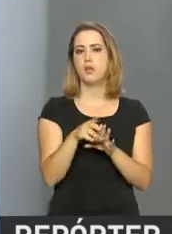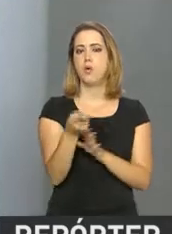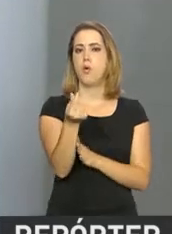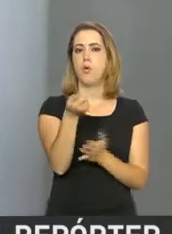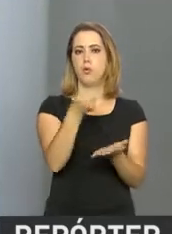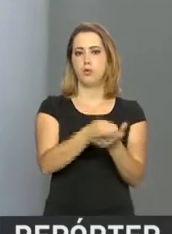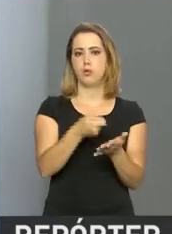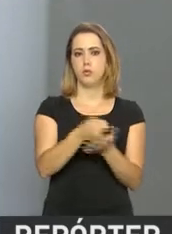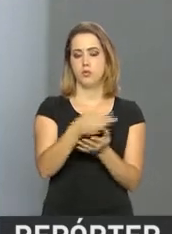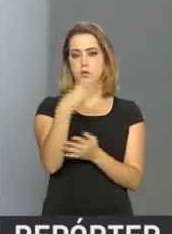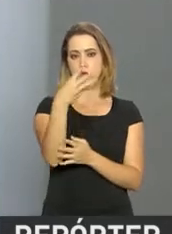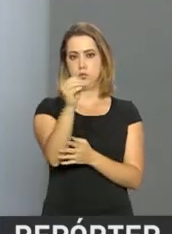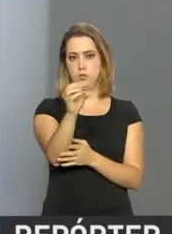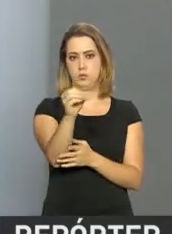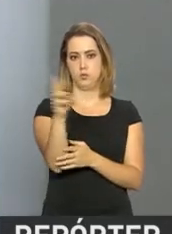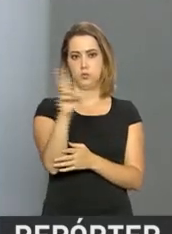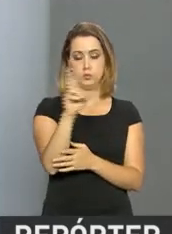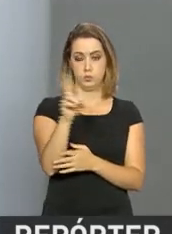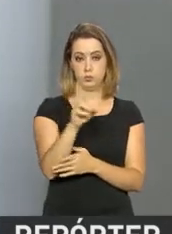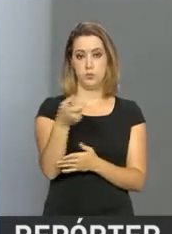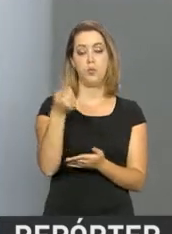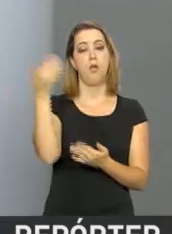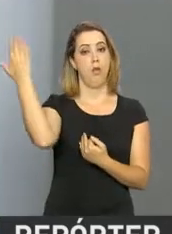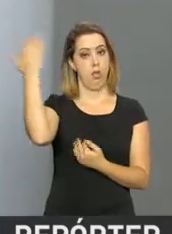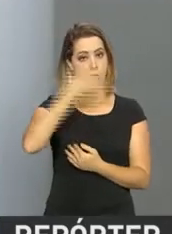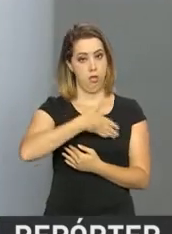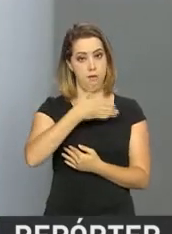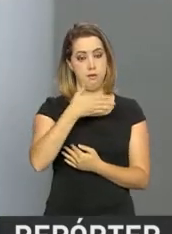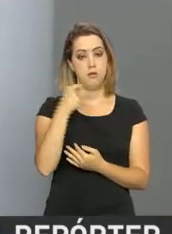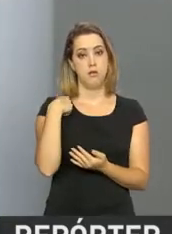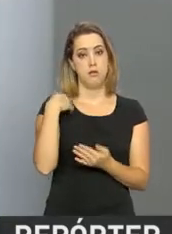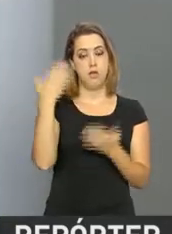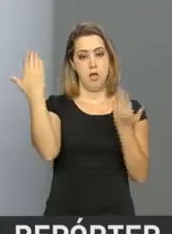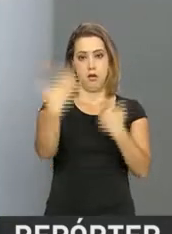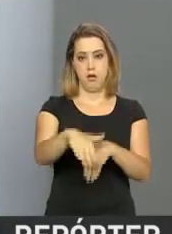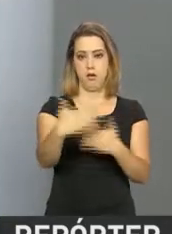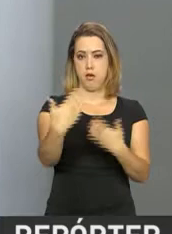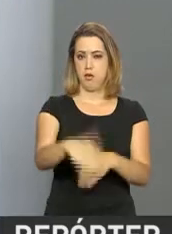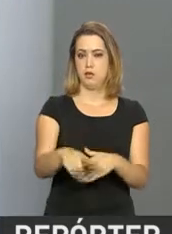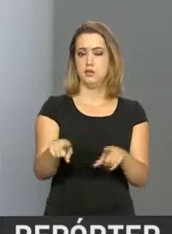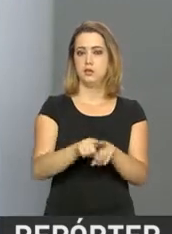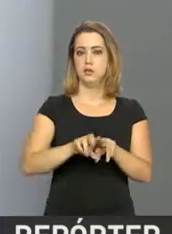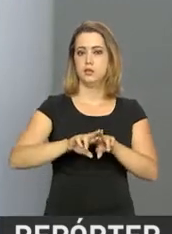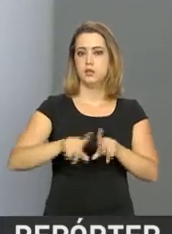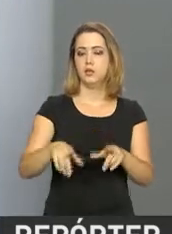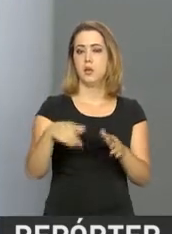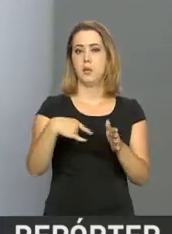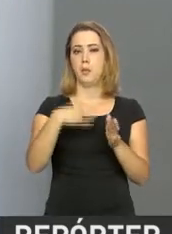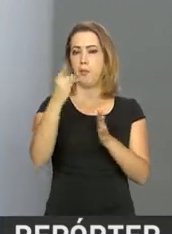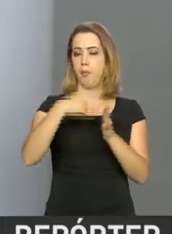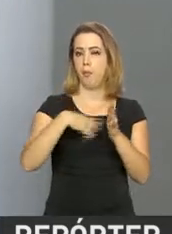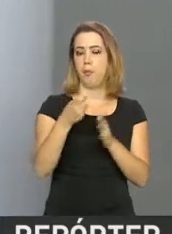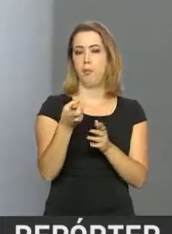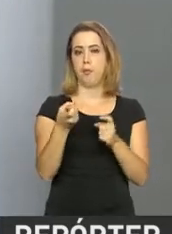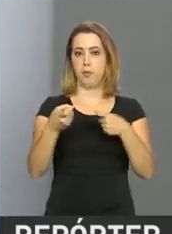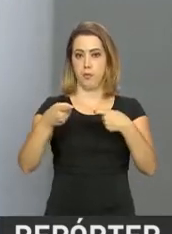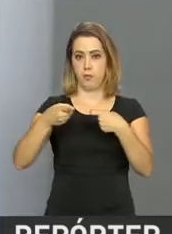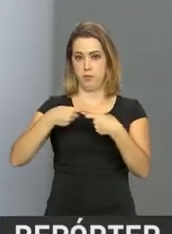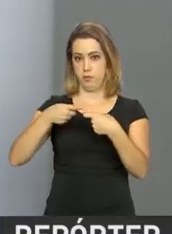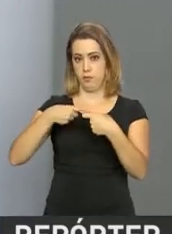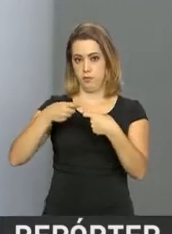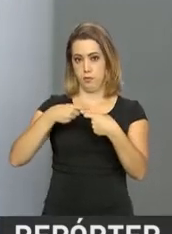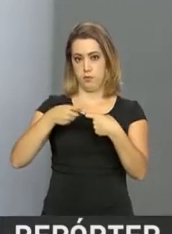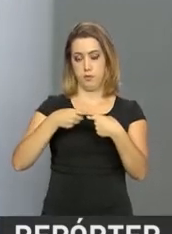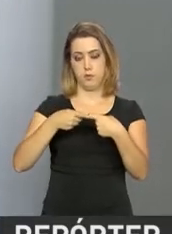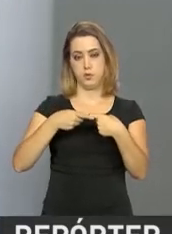da taxa é de r$300 ea prova prática de exames clínicos de habilidades clínicas serão realizadas nos dias 3 e 4